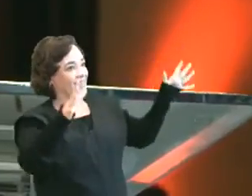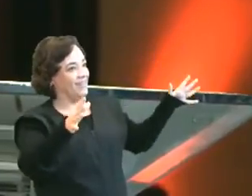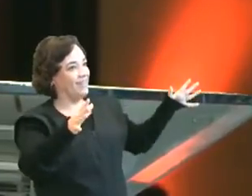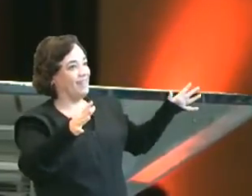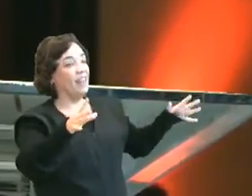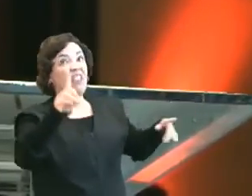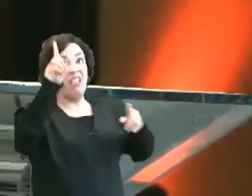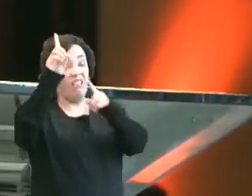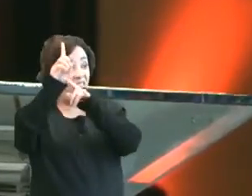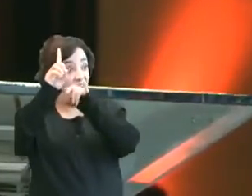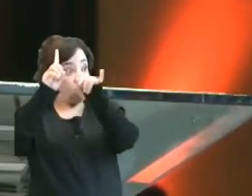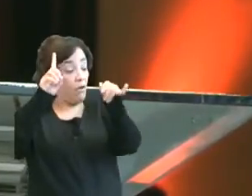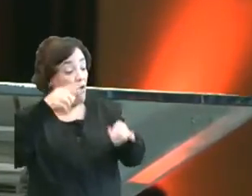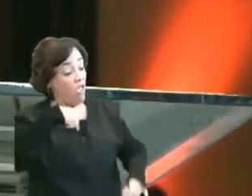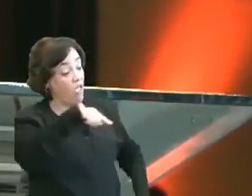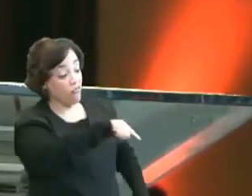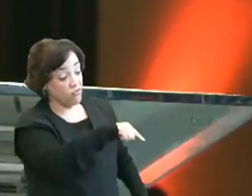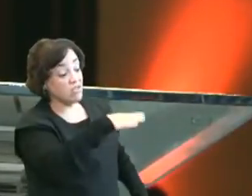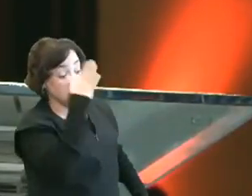tenho poder.